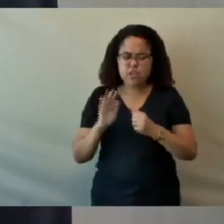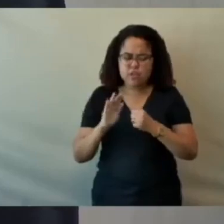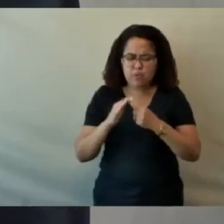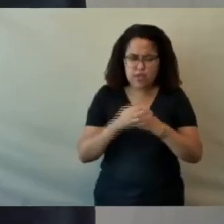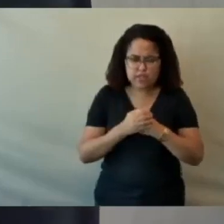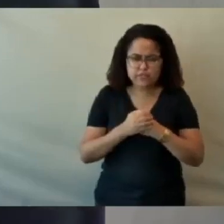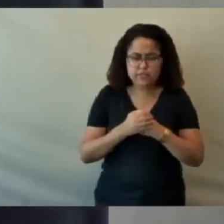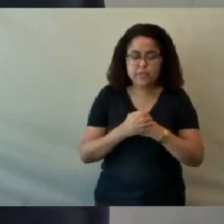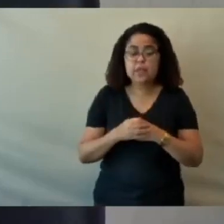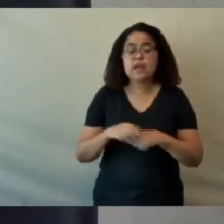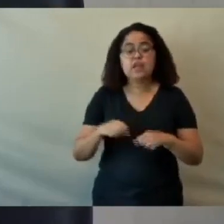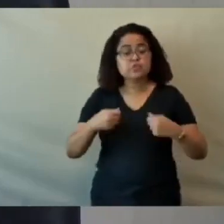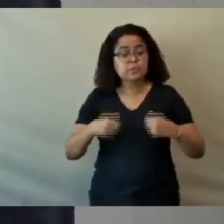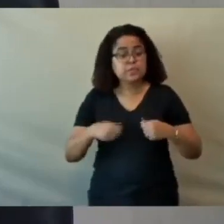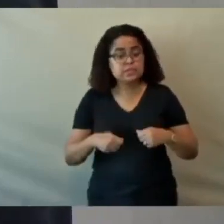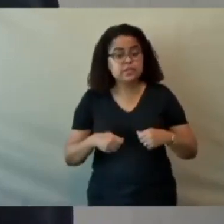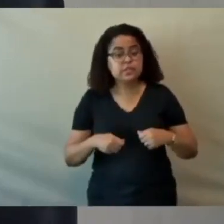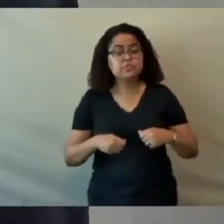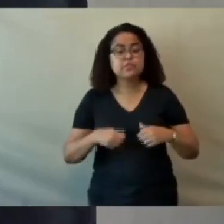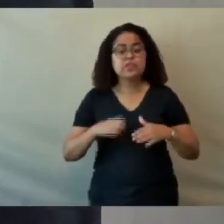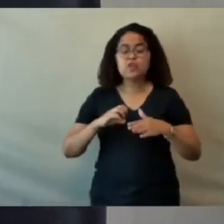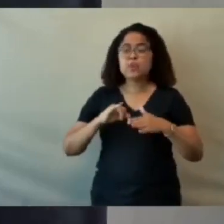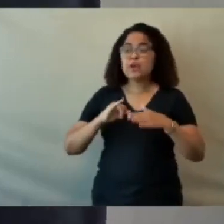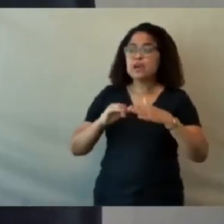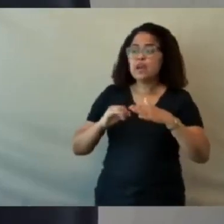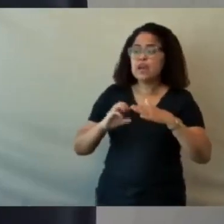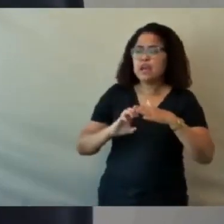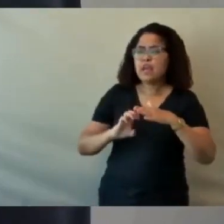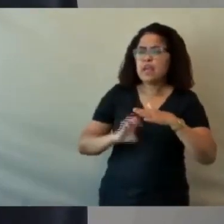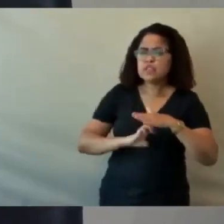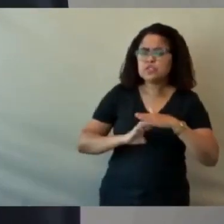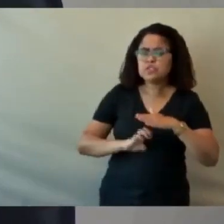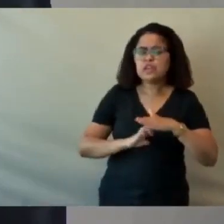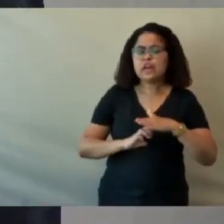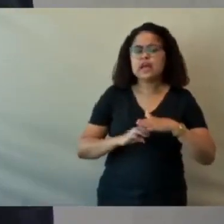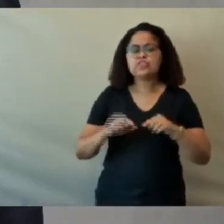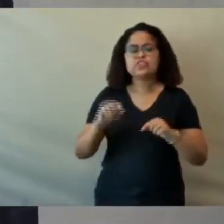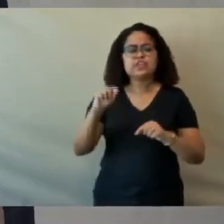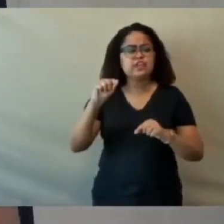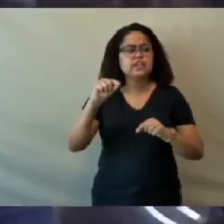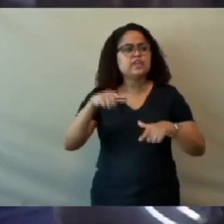respaldo para os nossos cuidadores que trabalham em particular dentro das residências.